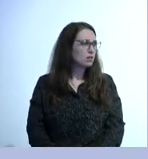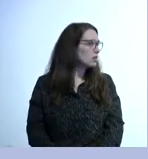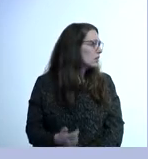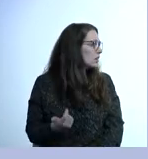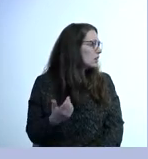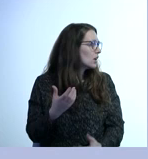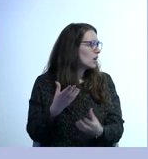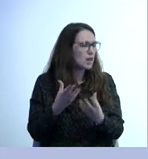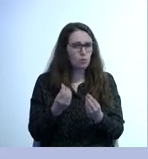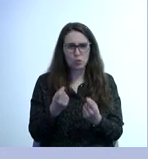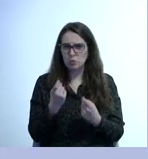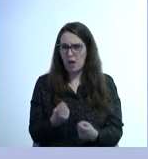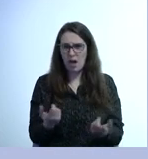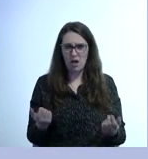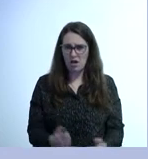muito má.